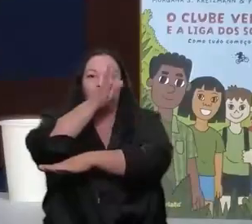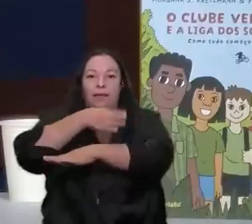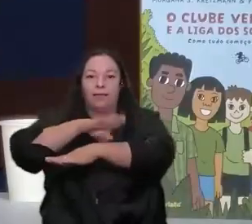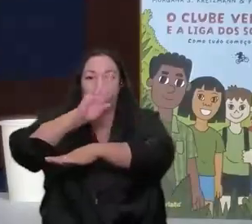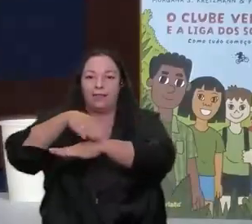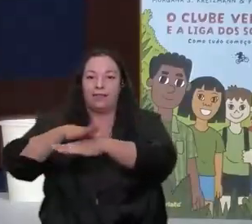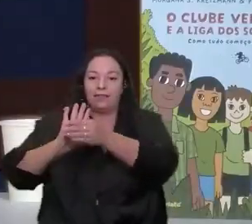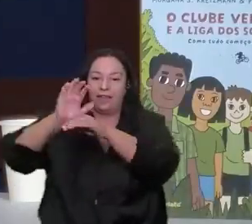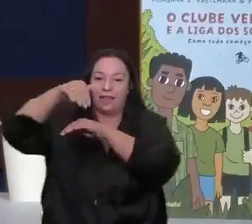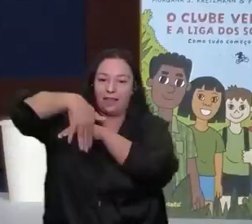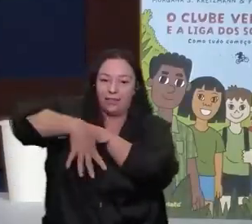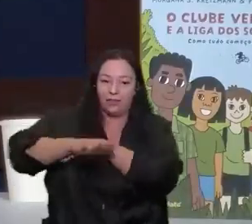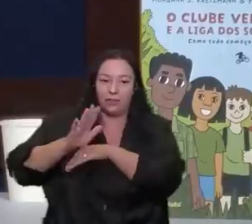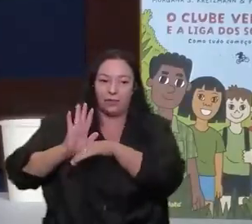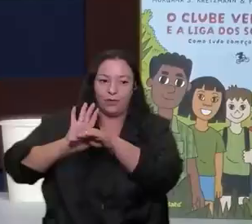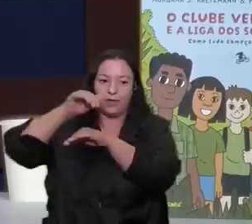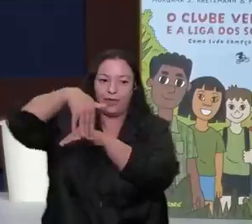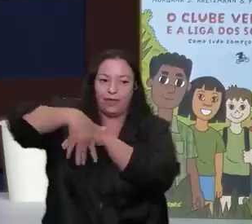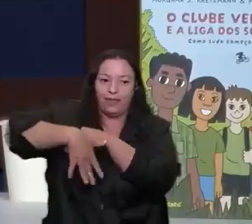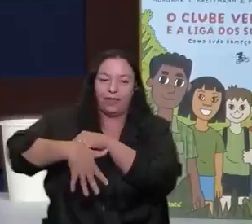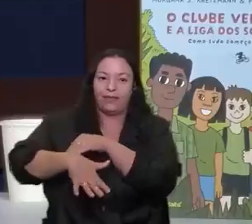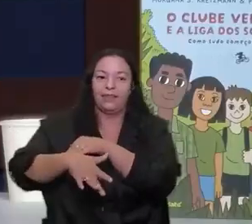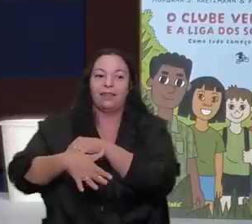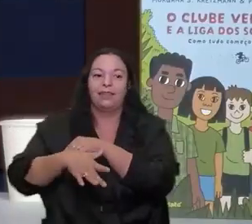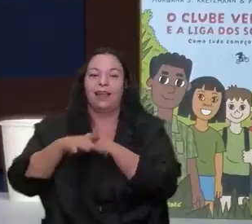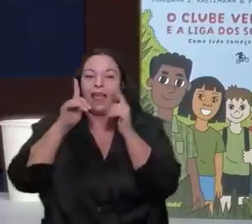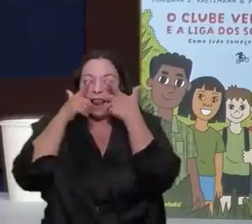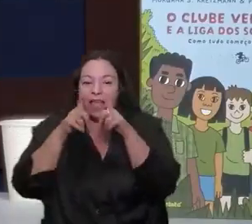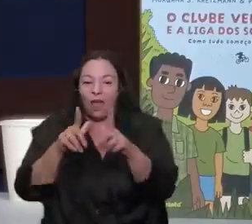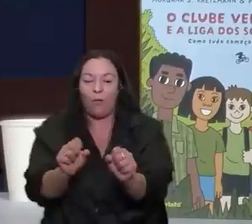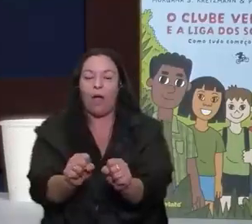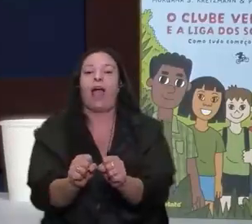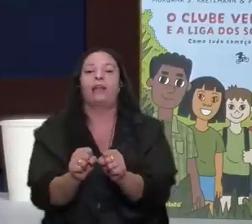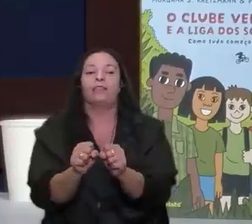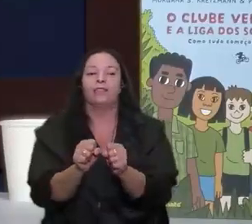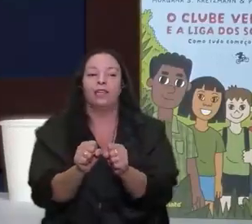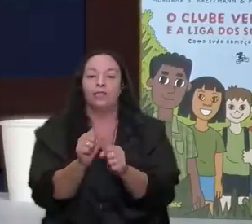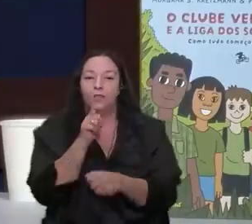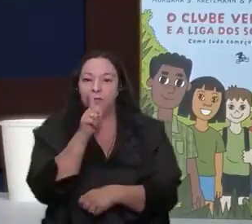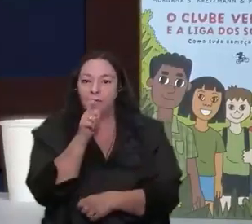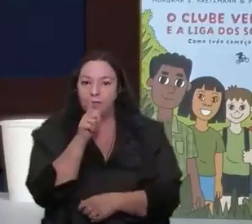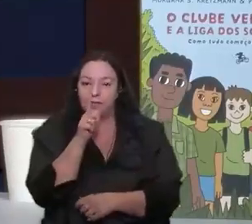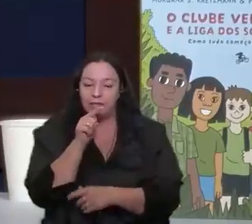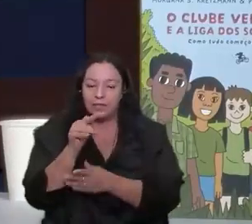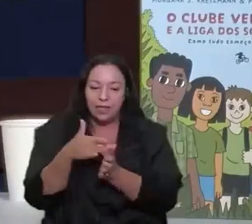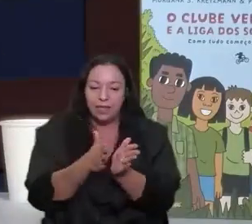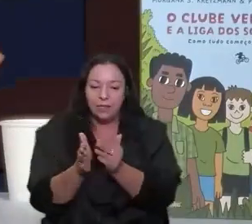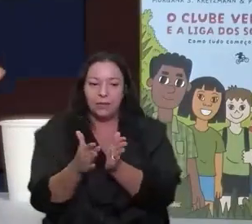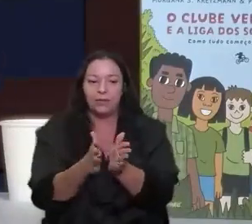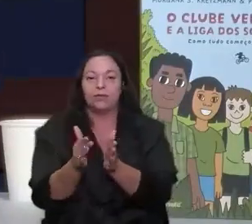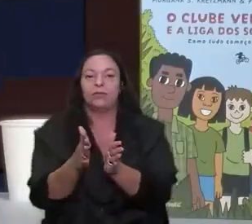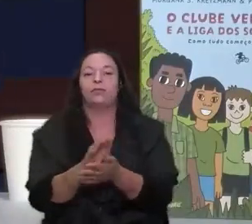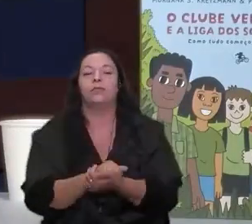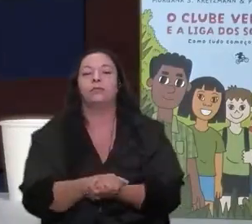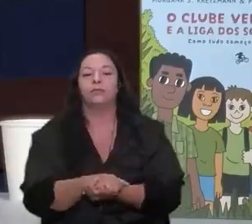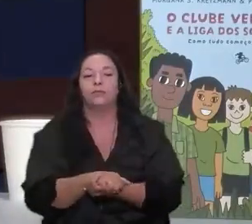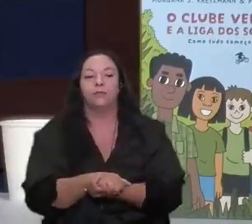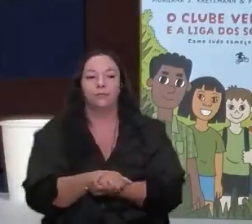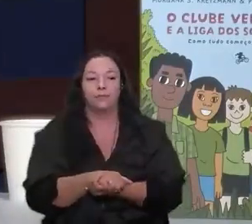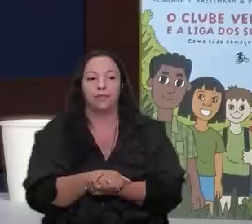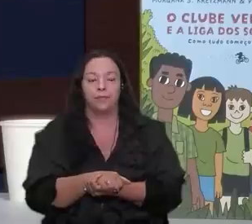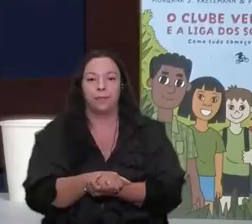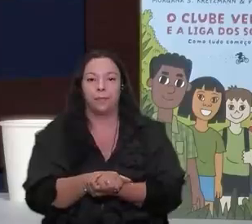cachoeira, porque eu queria dar uma cadência para essa linguagem dos rios, parecida com o que é a cadência do movimento das